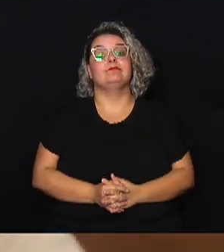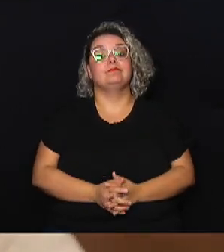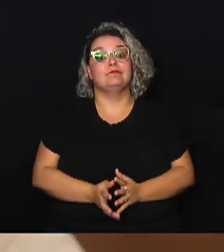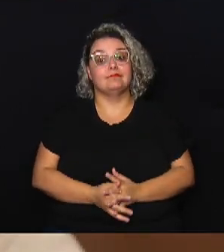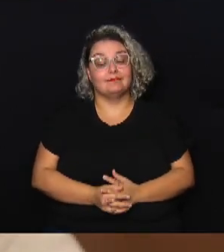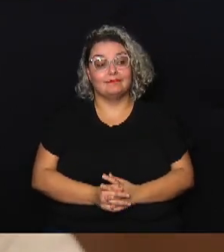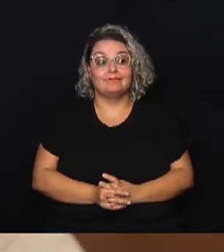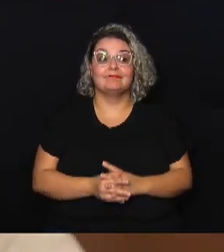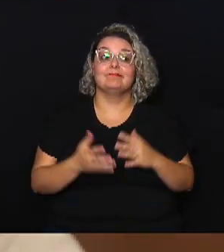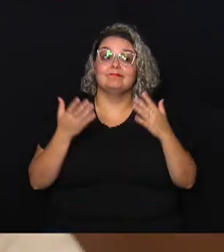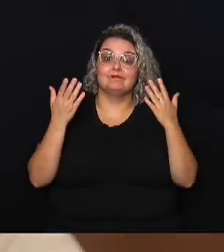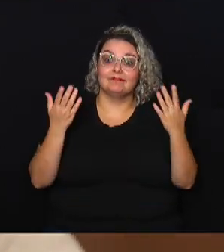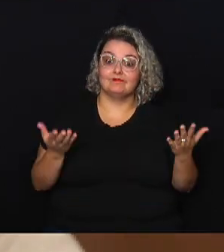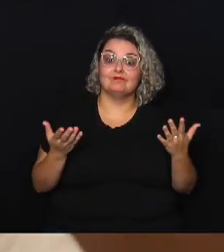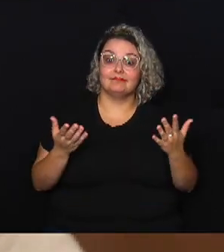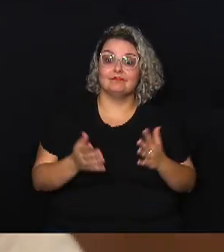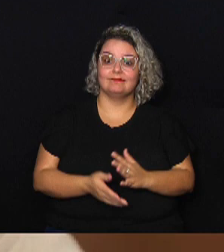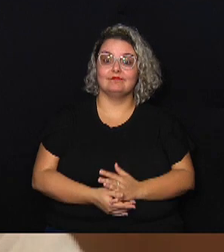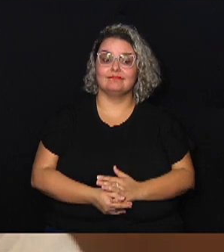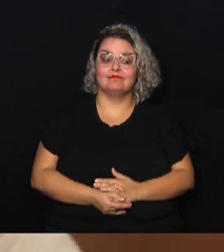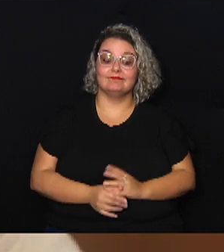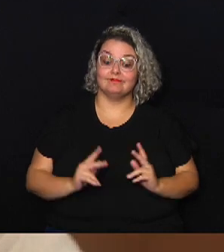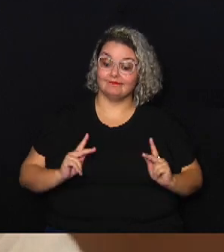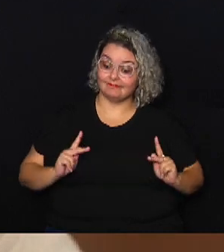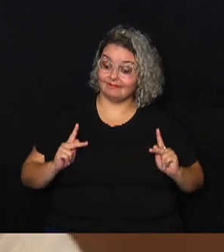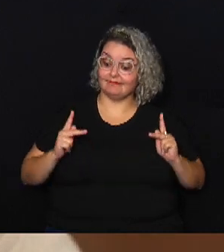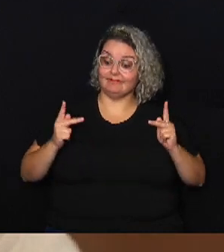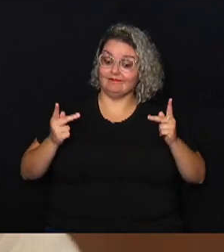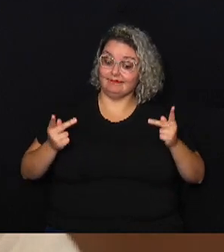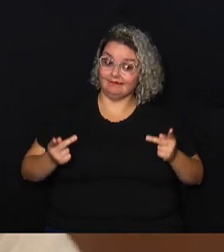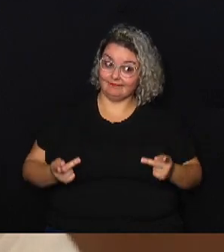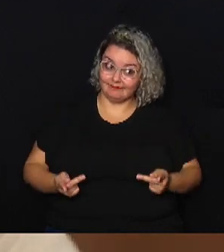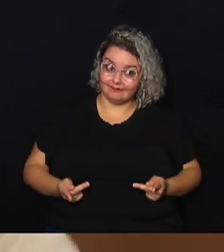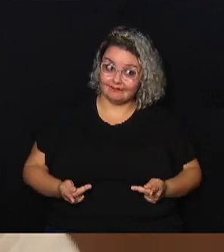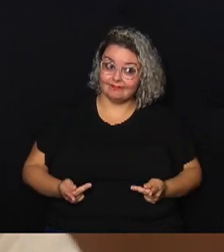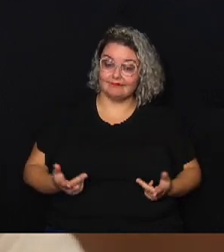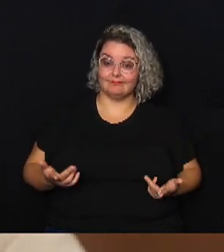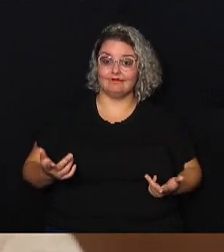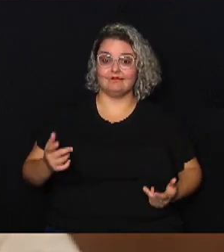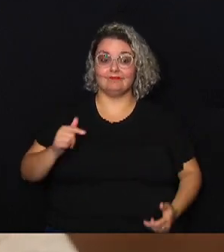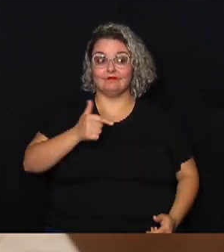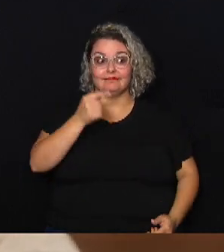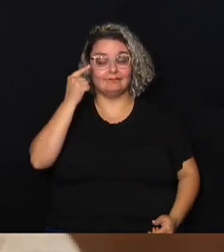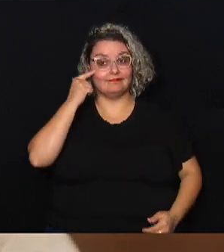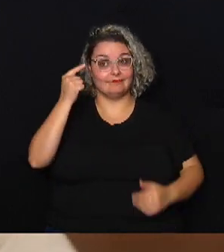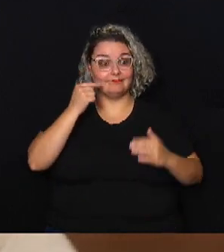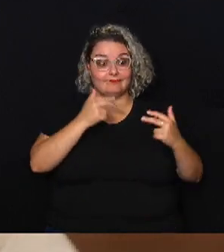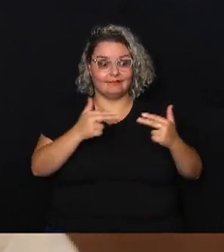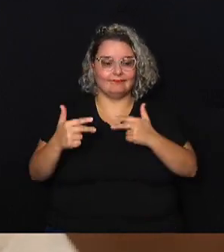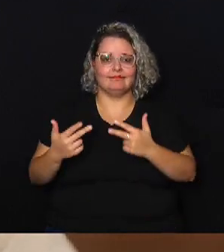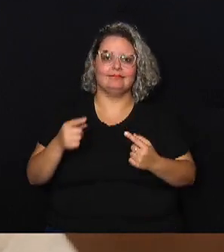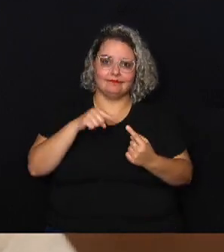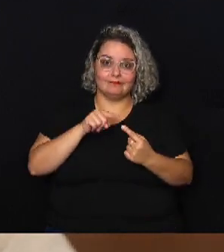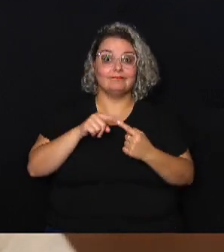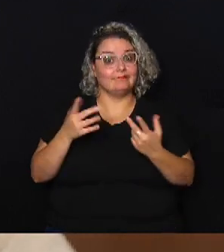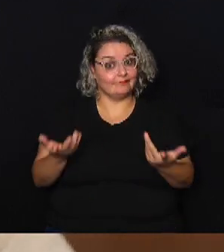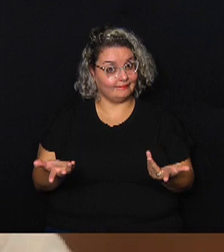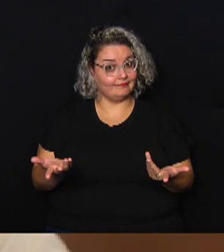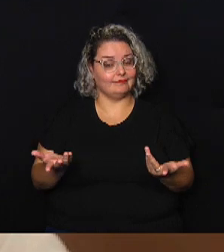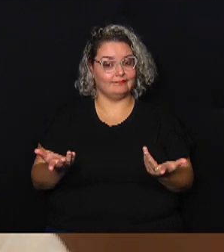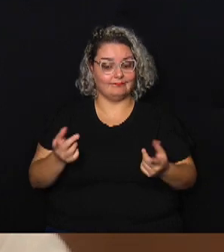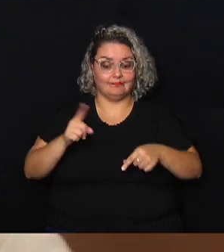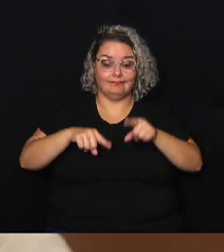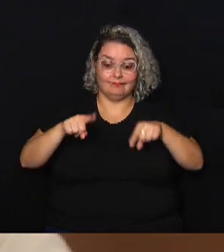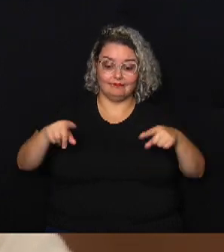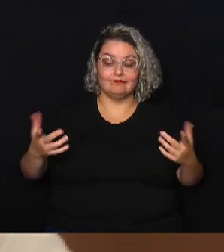Pois é, o ser humano, ele é muito inconsistente nos seus objetivos e ele oscila